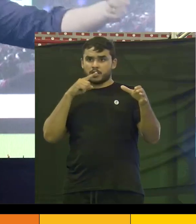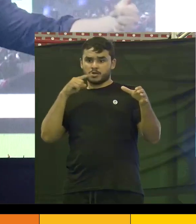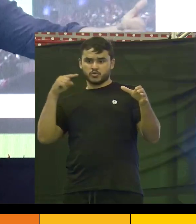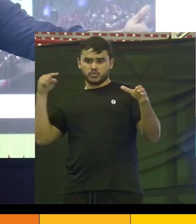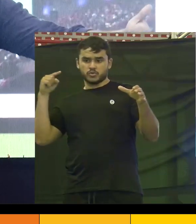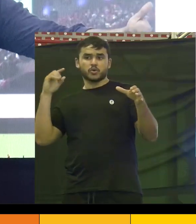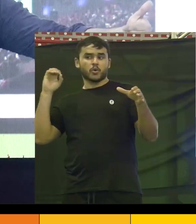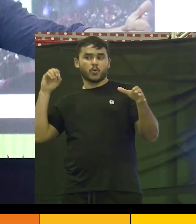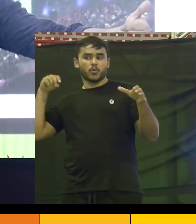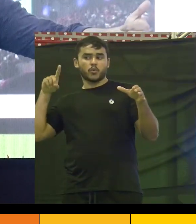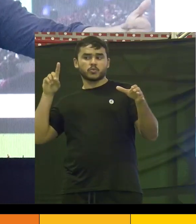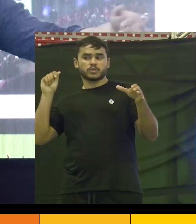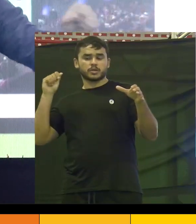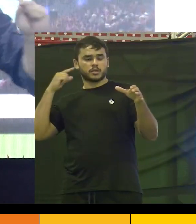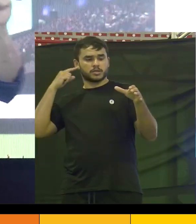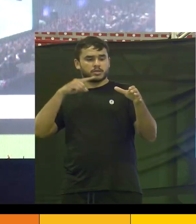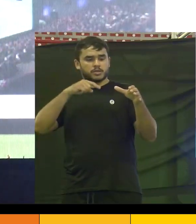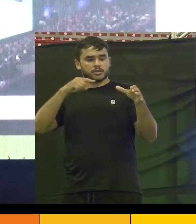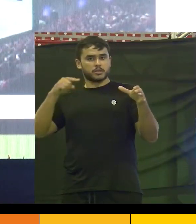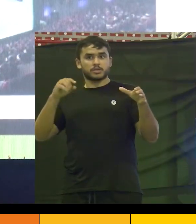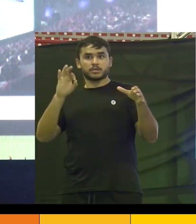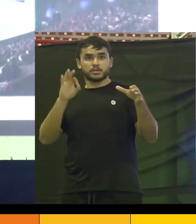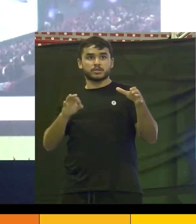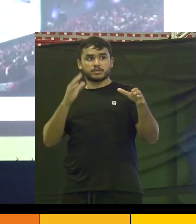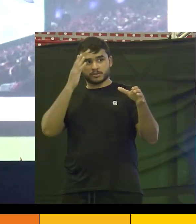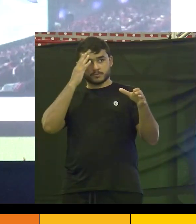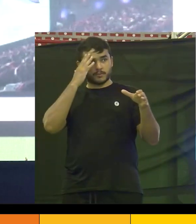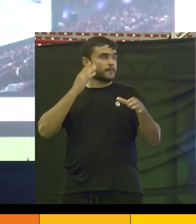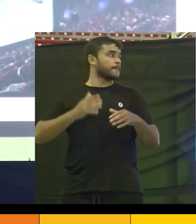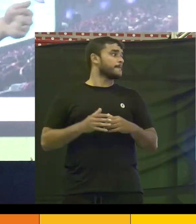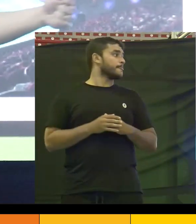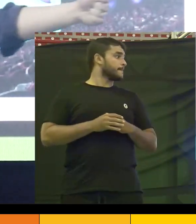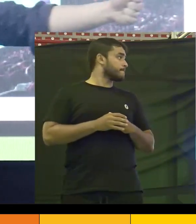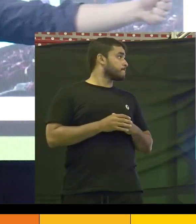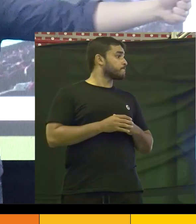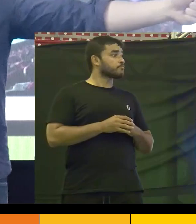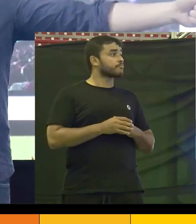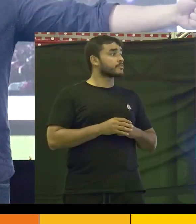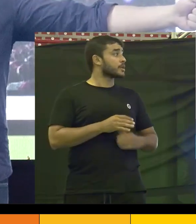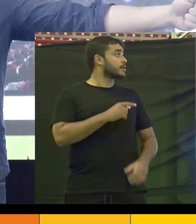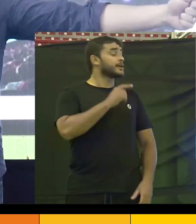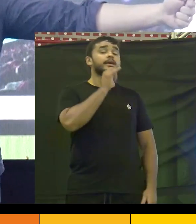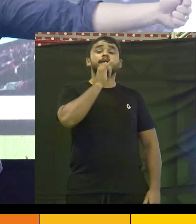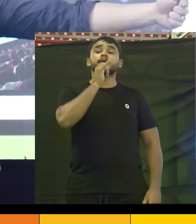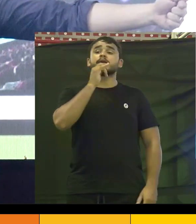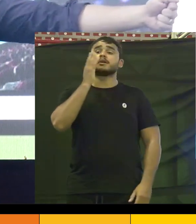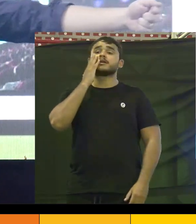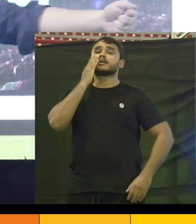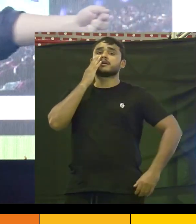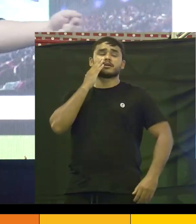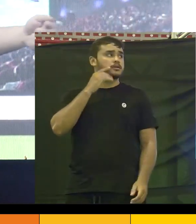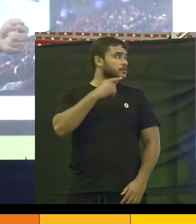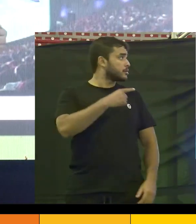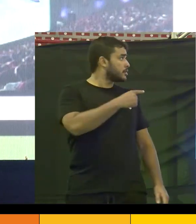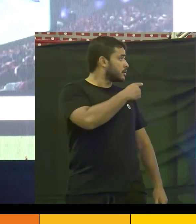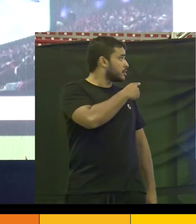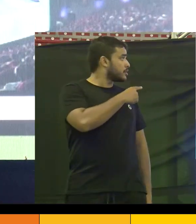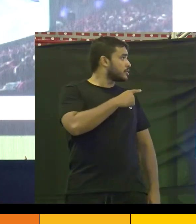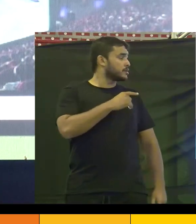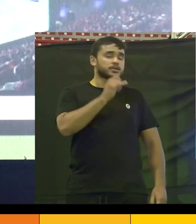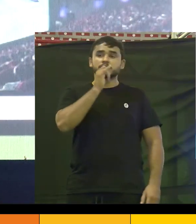ouvinte. Está claro? Perfeito, perfeito. Com o professor, se o movimento entre a fonte e o ouvinte for